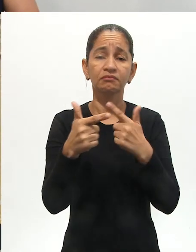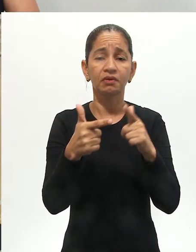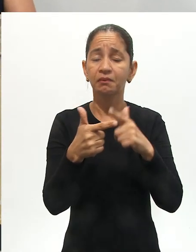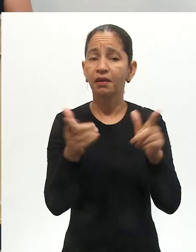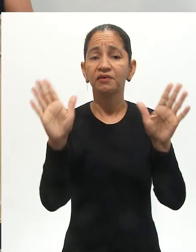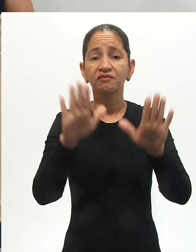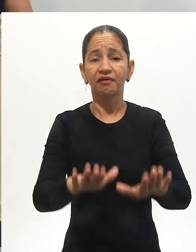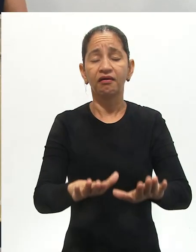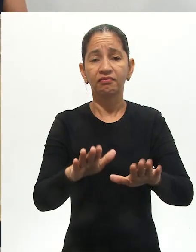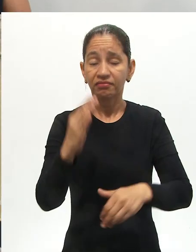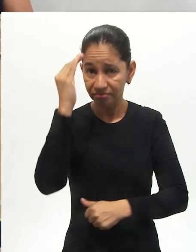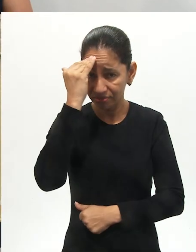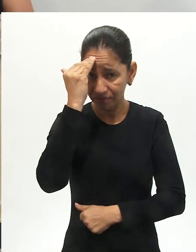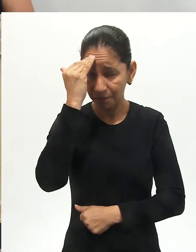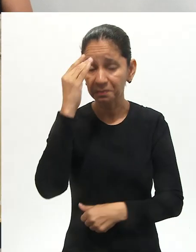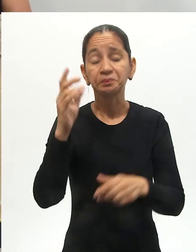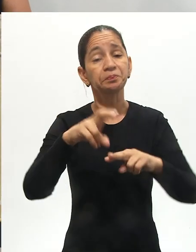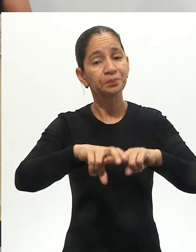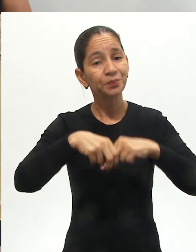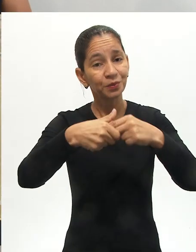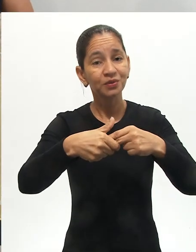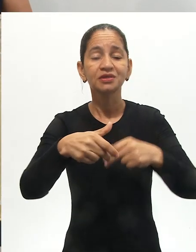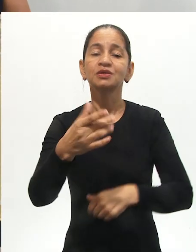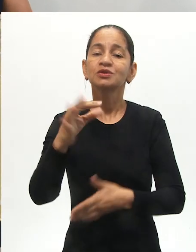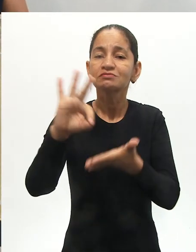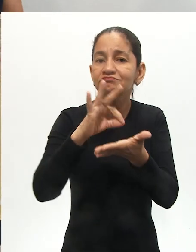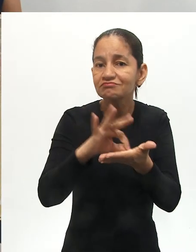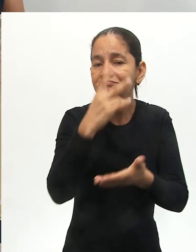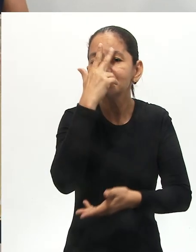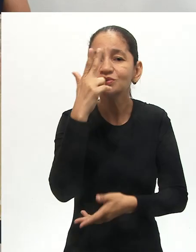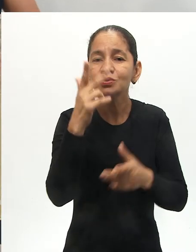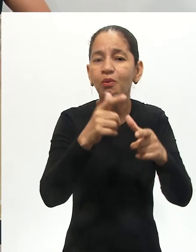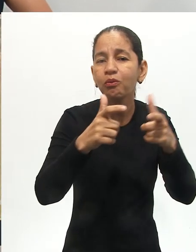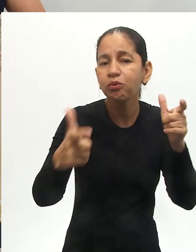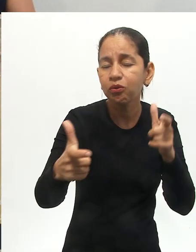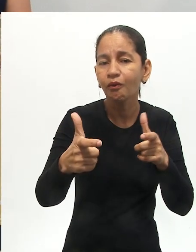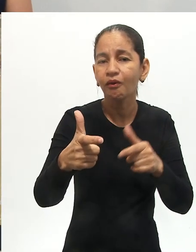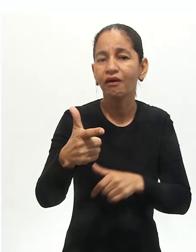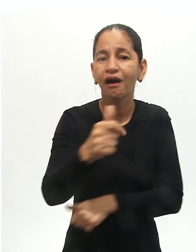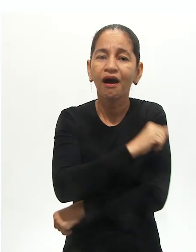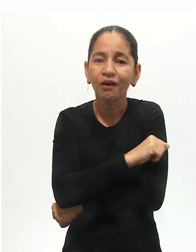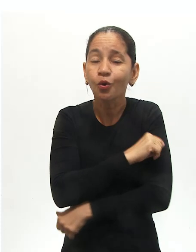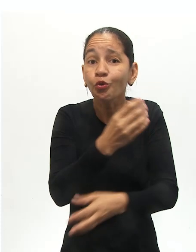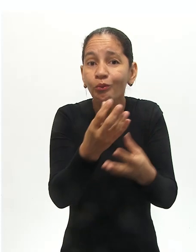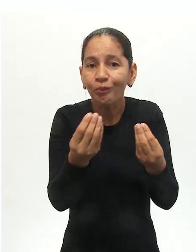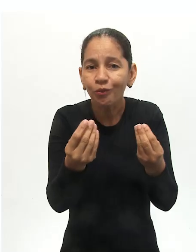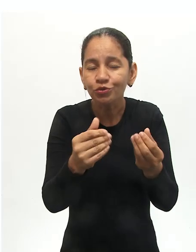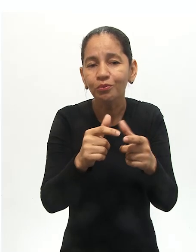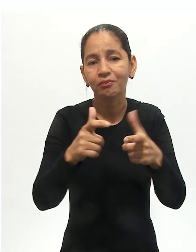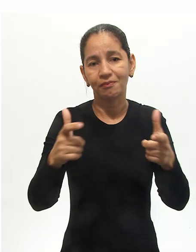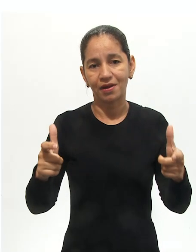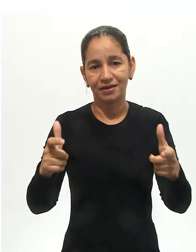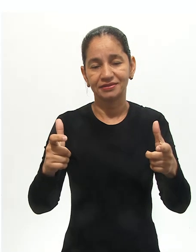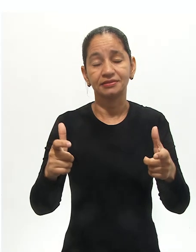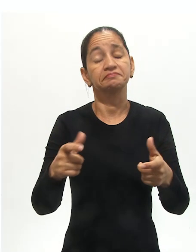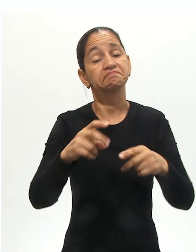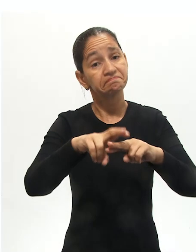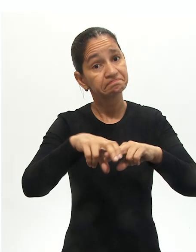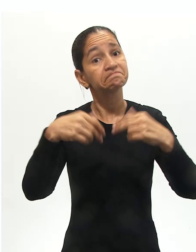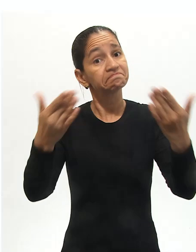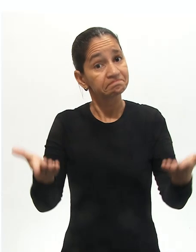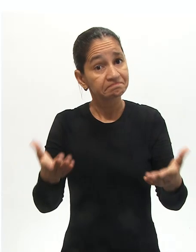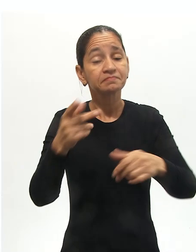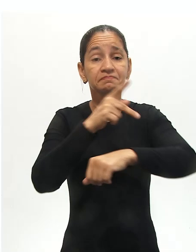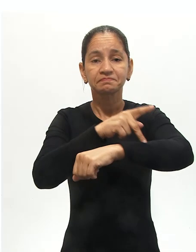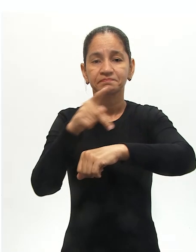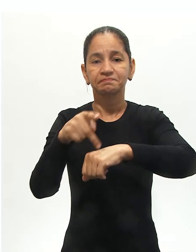portanto, aumentar o número de estudantes nessas escolas jesuíticas. Nesse caso, se desenvolve